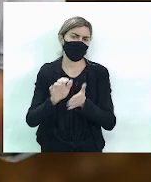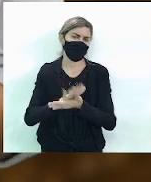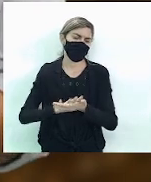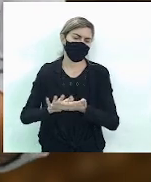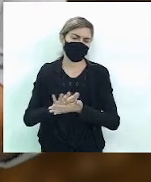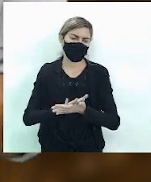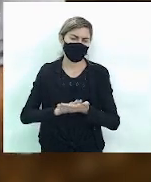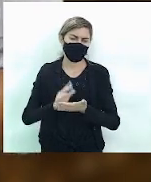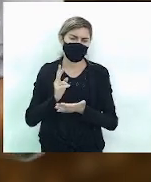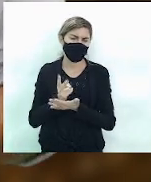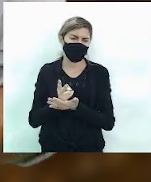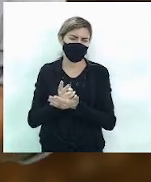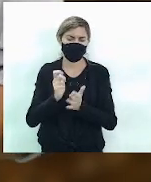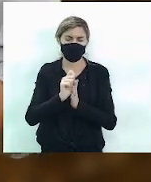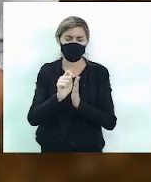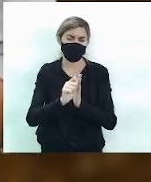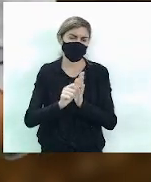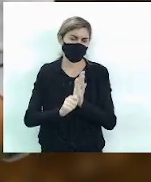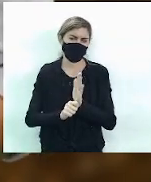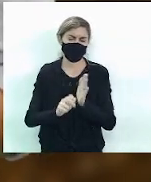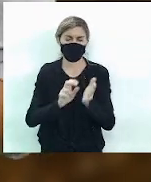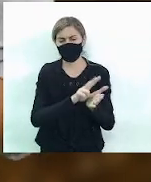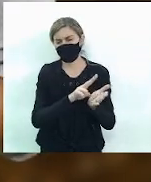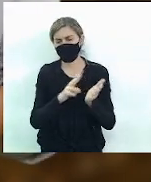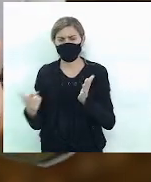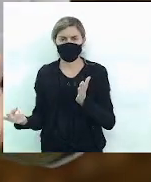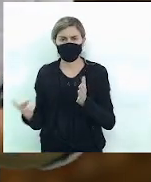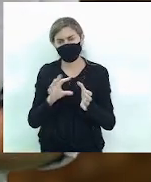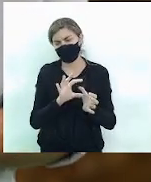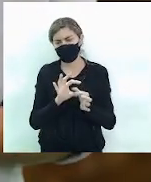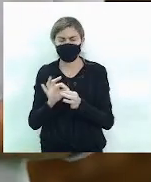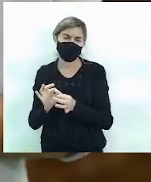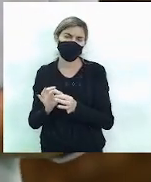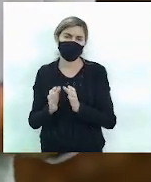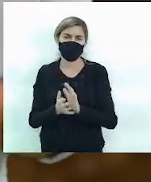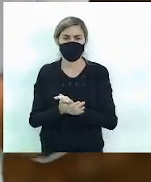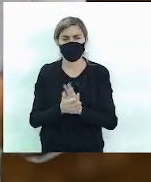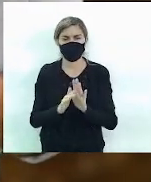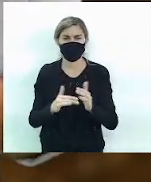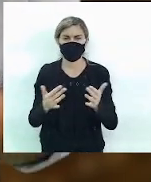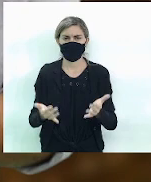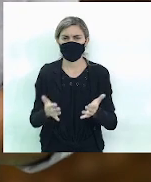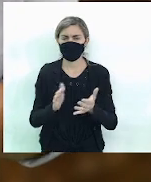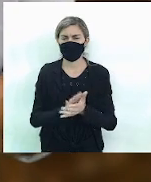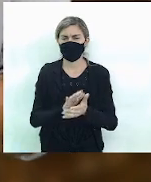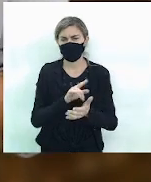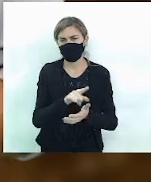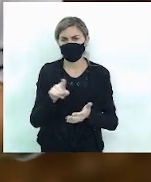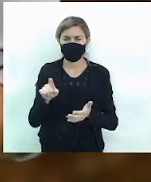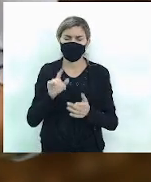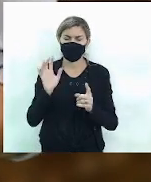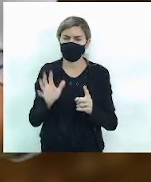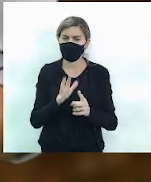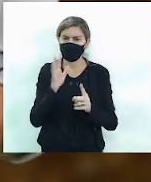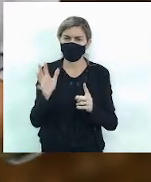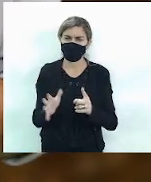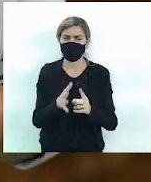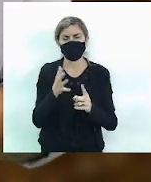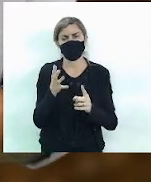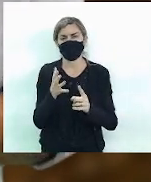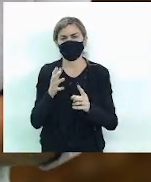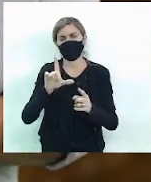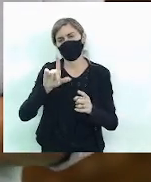sempre escreve partindo de um determinado contexto, o contexto que ele vivenciou. Então, ele foi bastante influenciado por